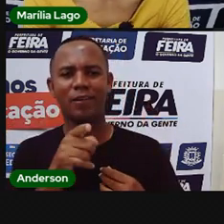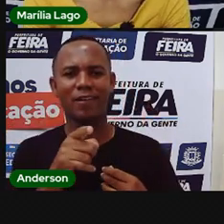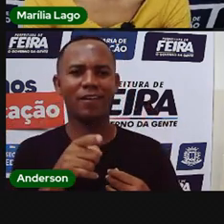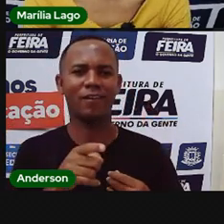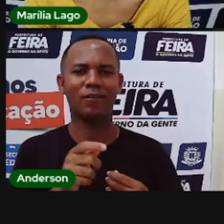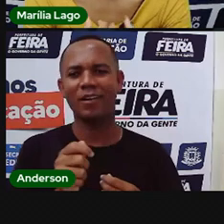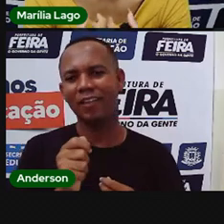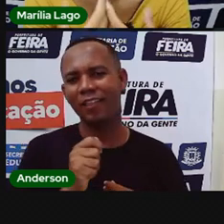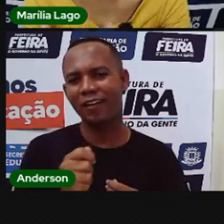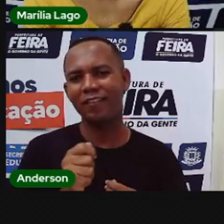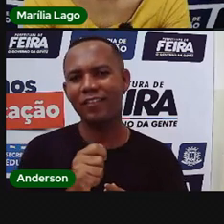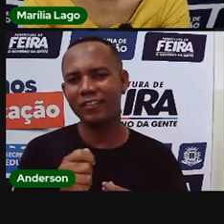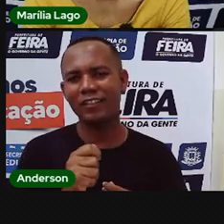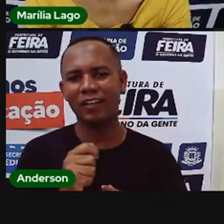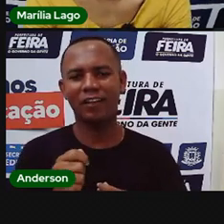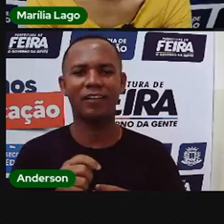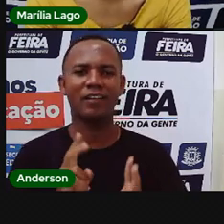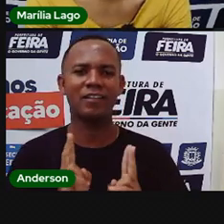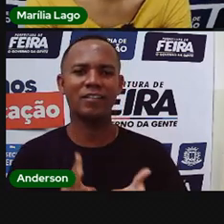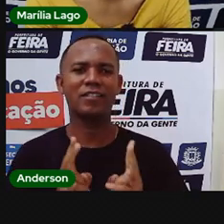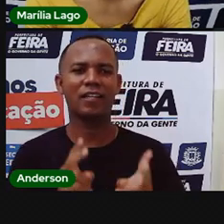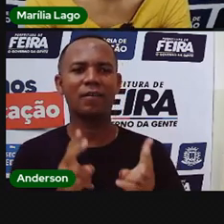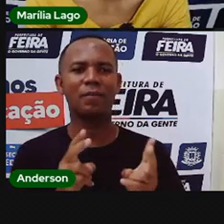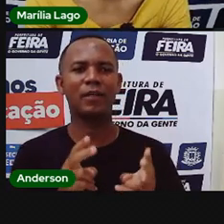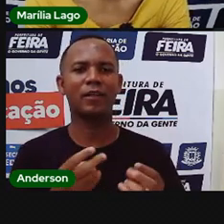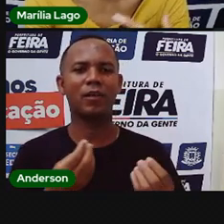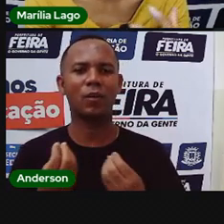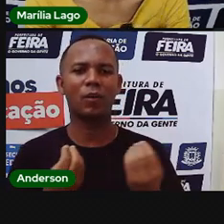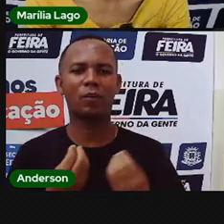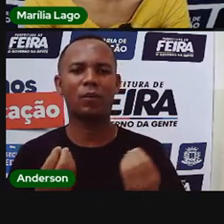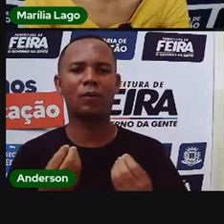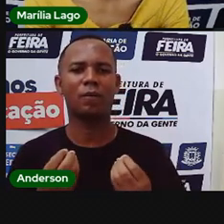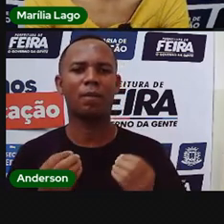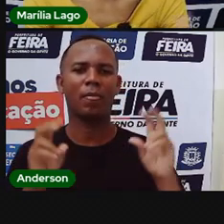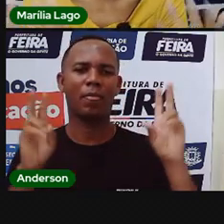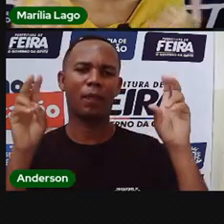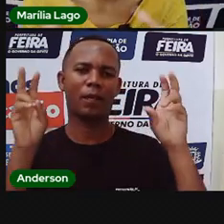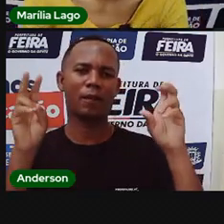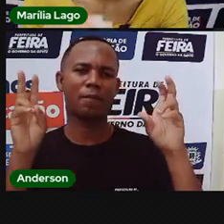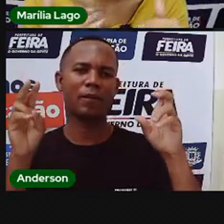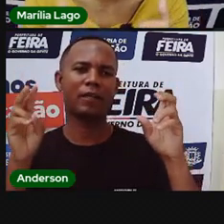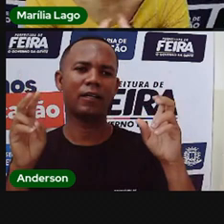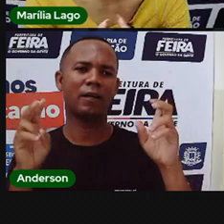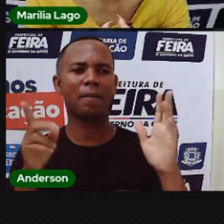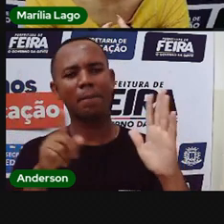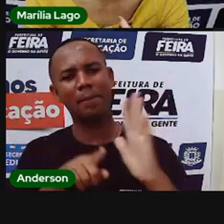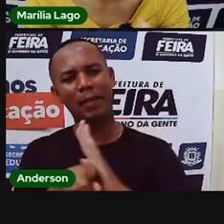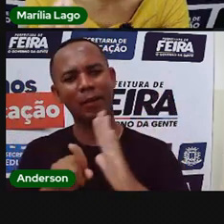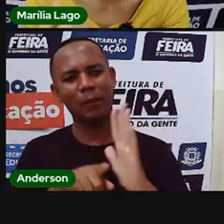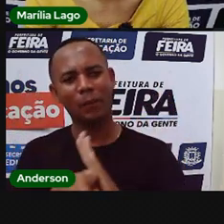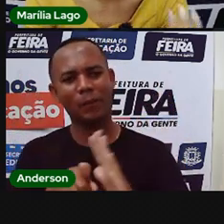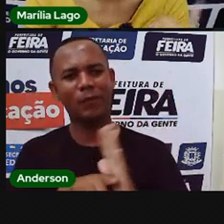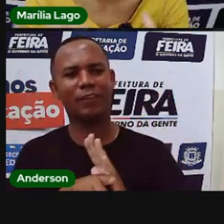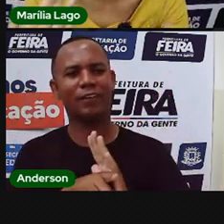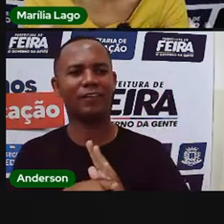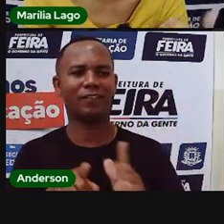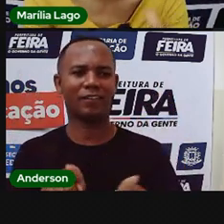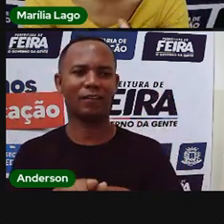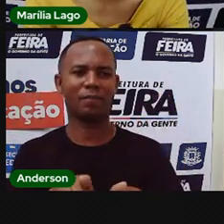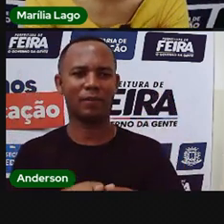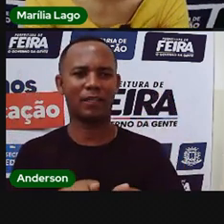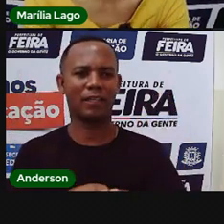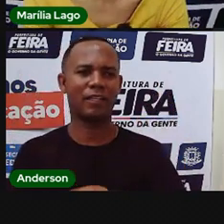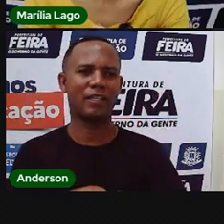No programa eu trago sempre, né, esses alguns temas. Inclusive, eu sempre pergunto para o pessoal, para os